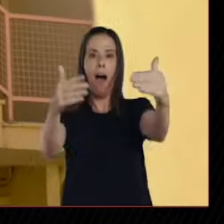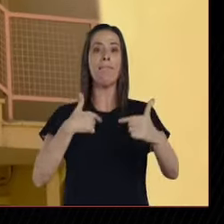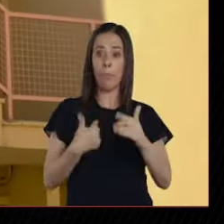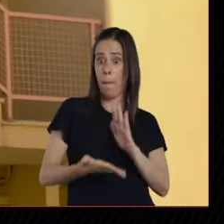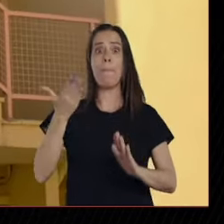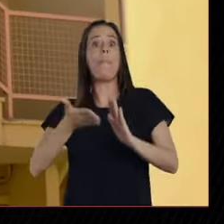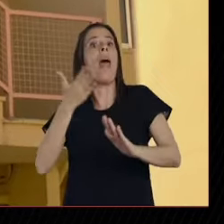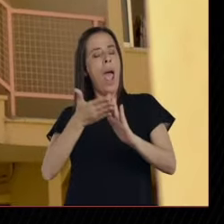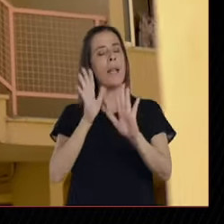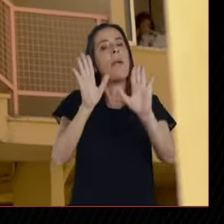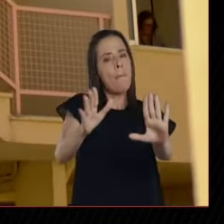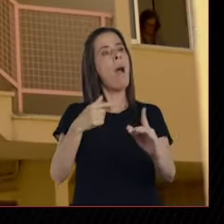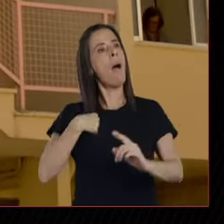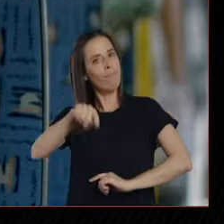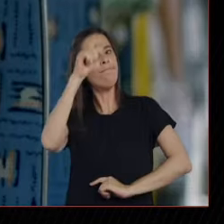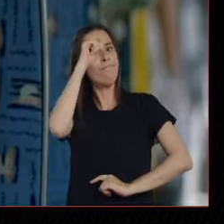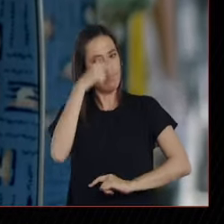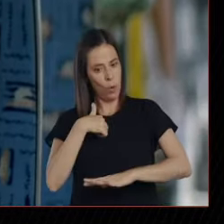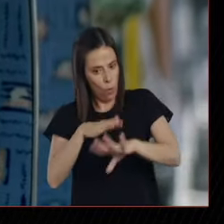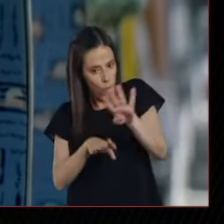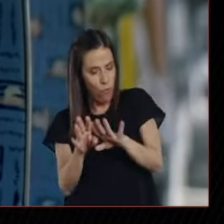Staples.